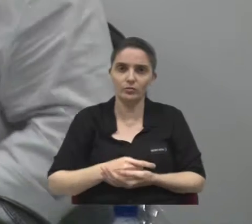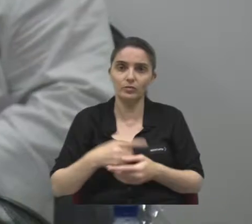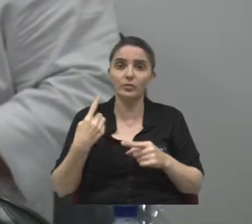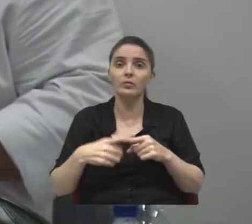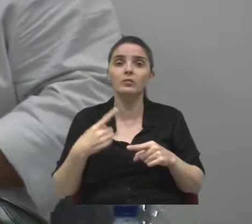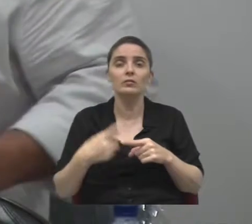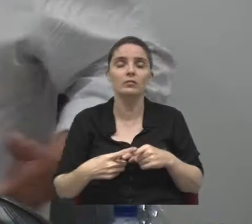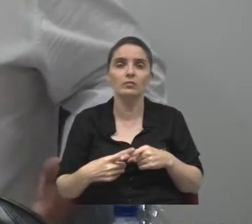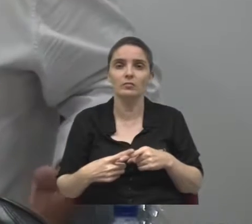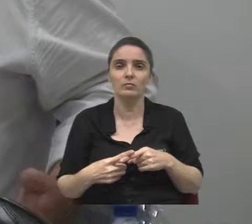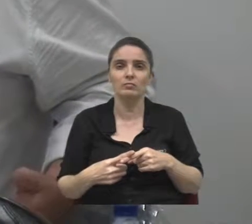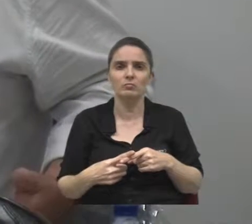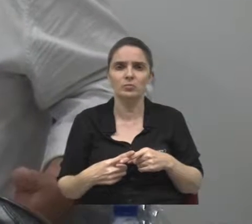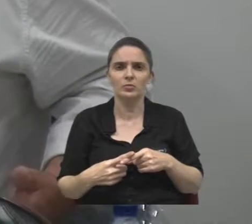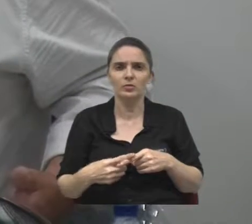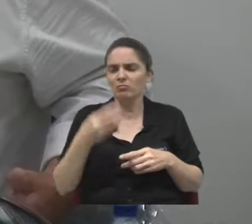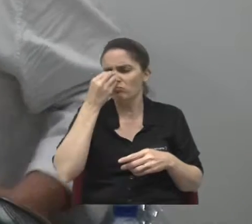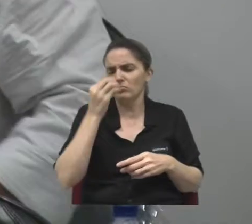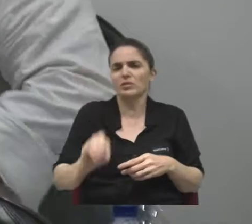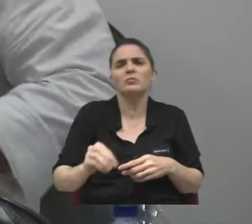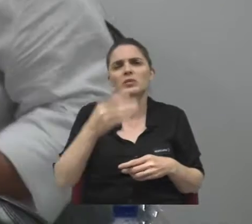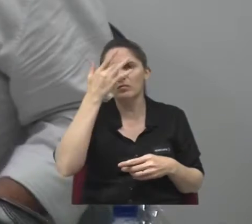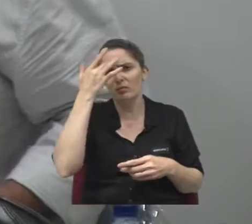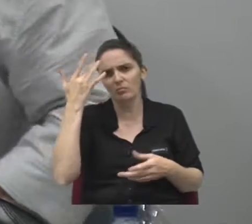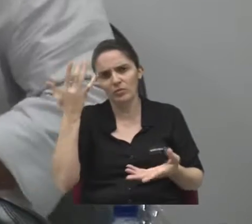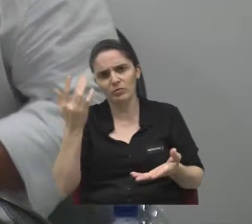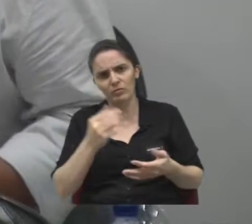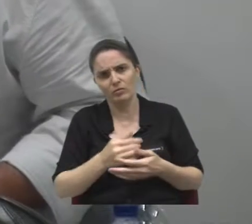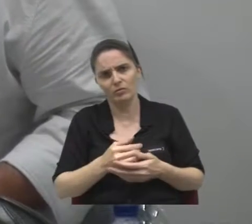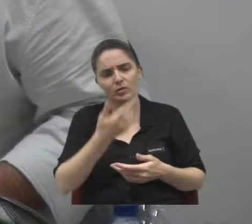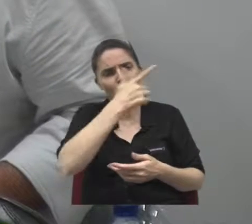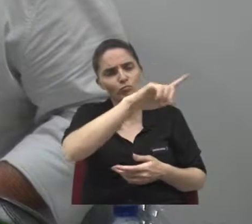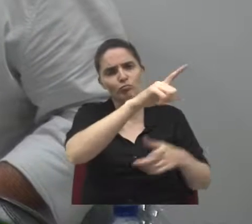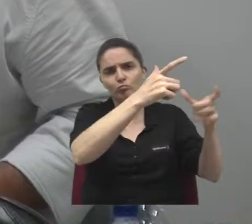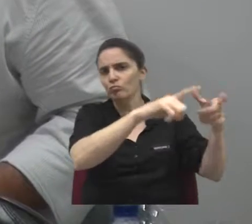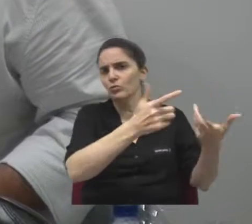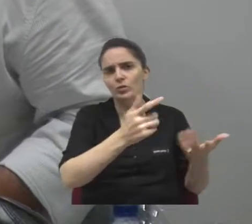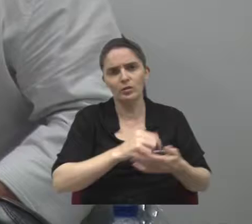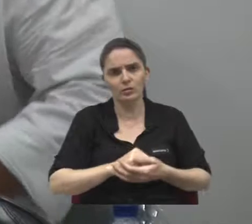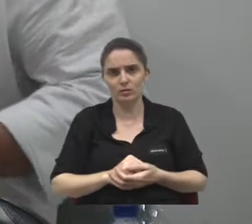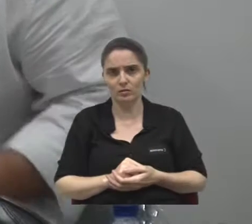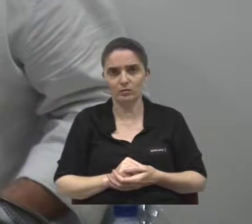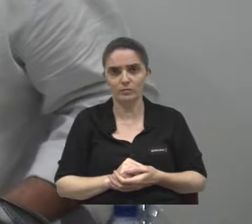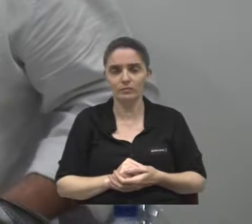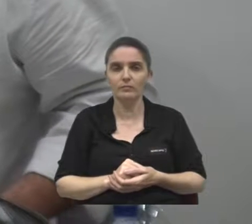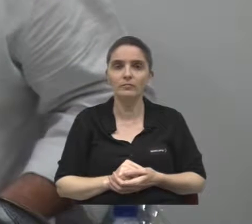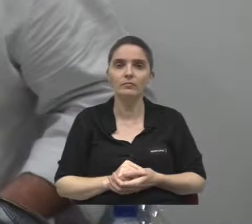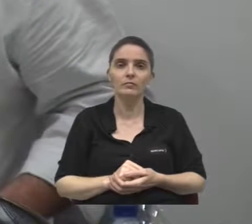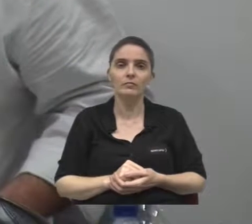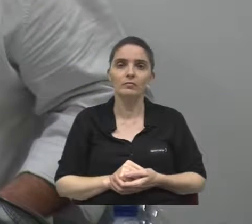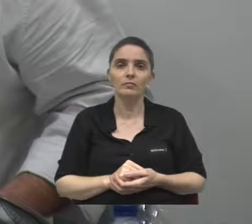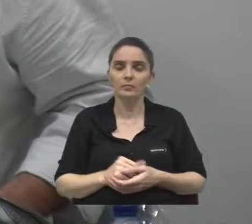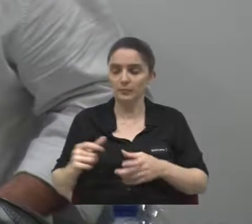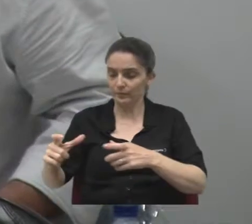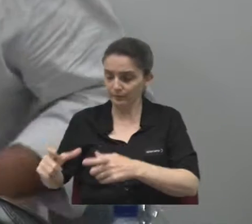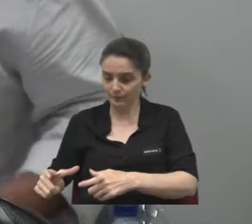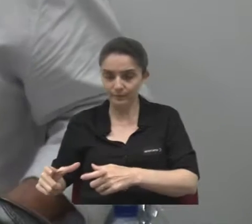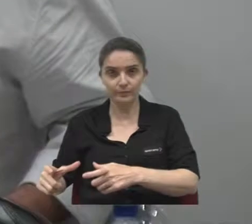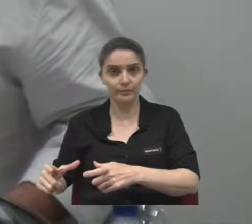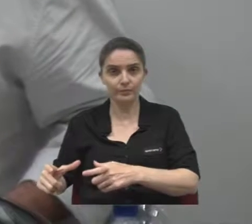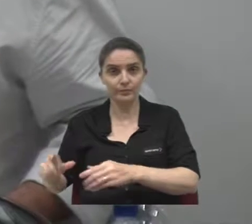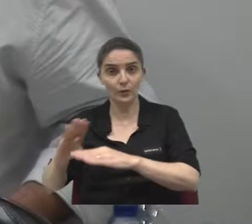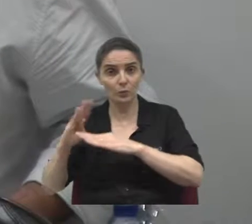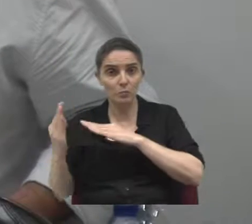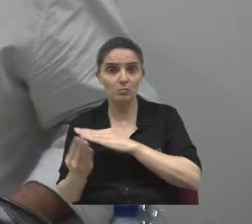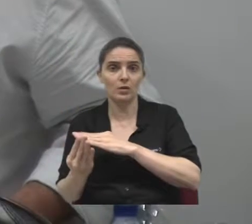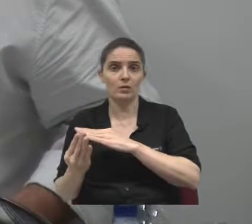numa situação deplorável? Nós temos lá um bairro